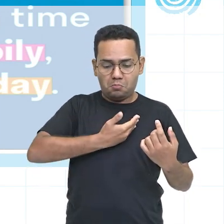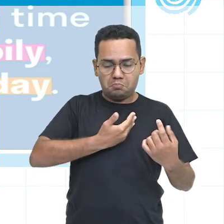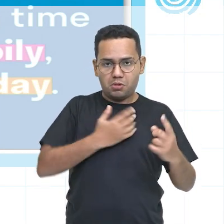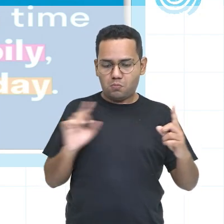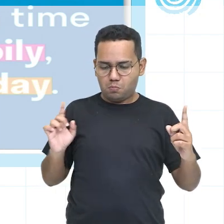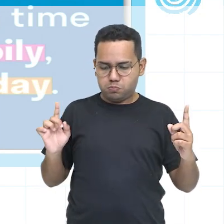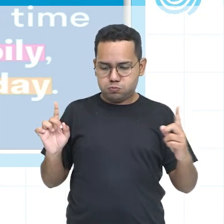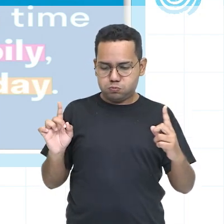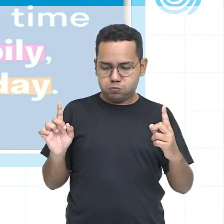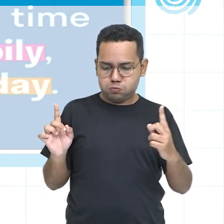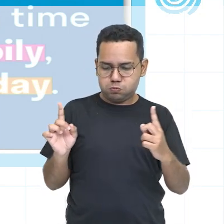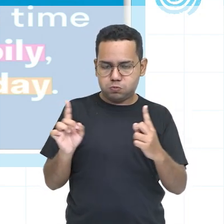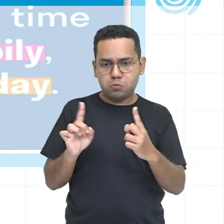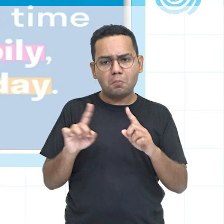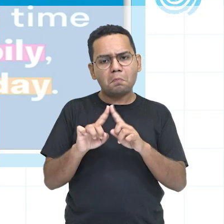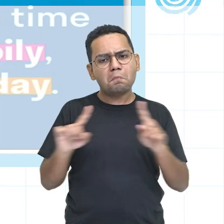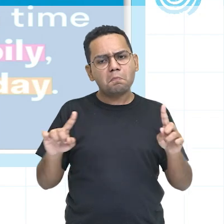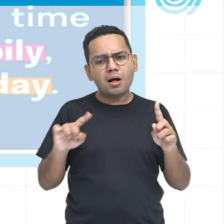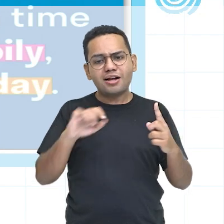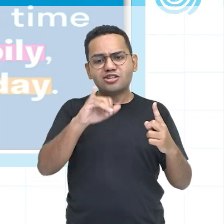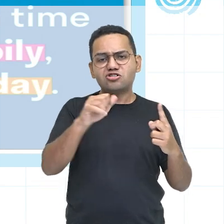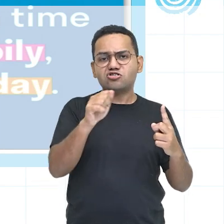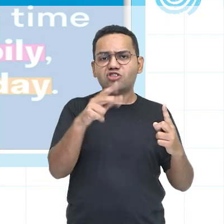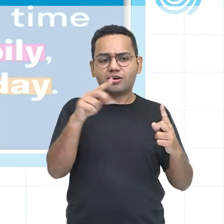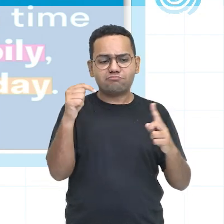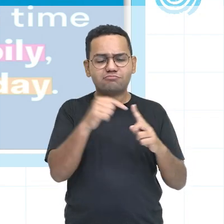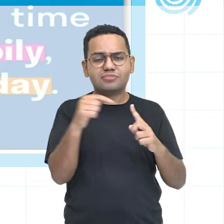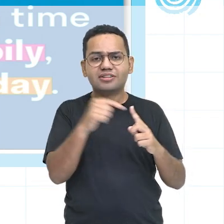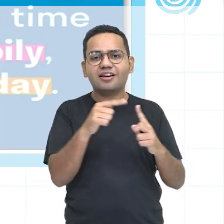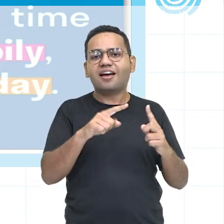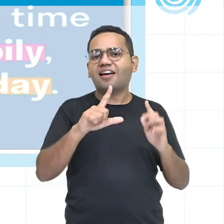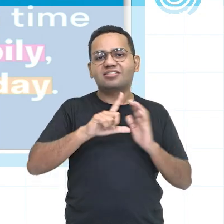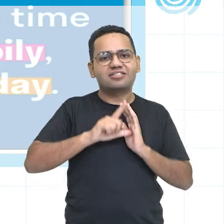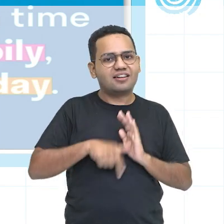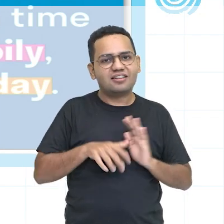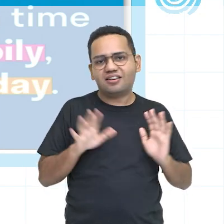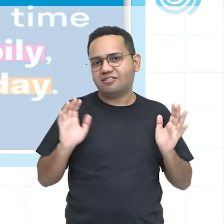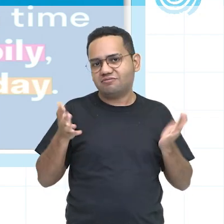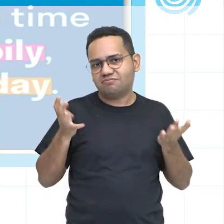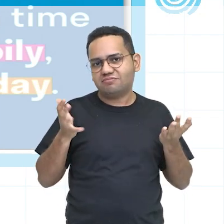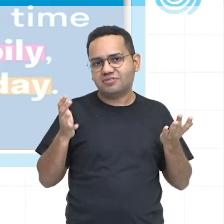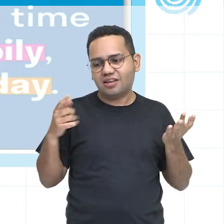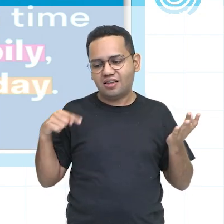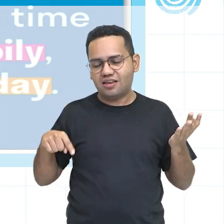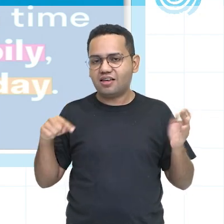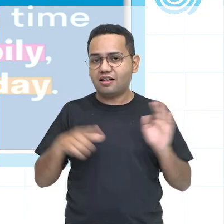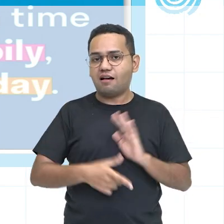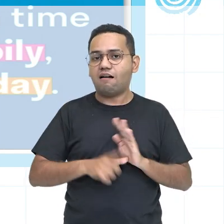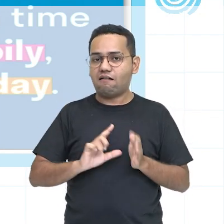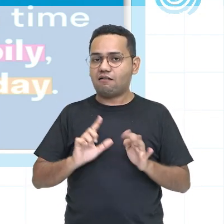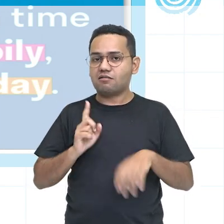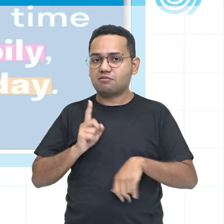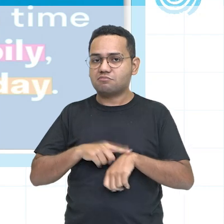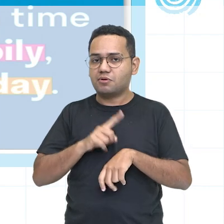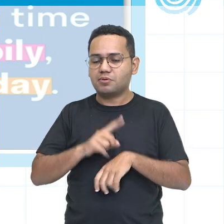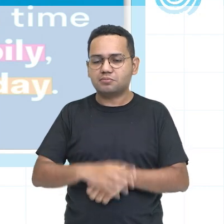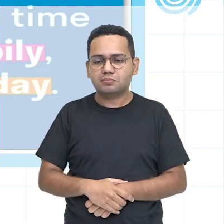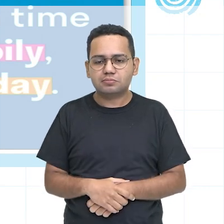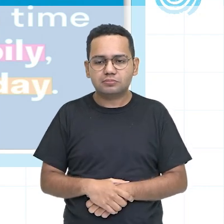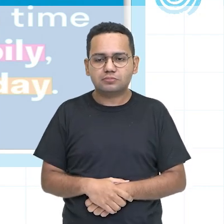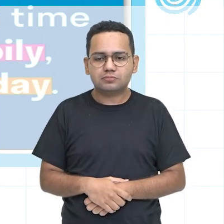estava atrasado como de costume. As usual quer dizer como de costume. Tom greeted